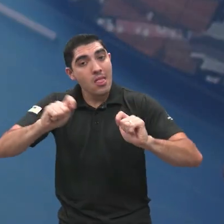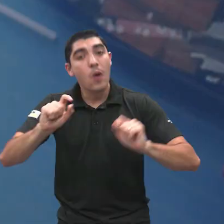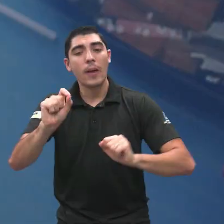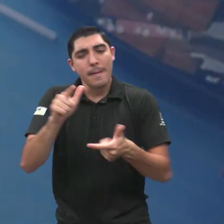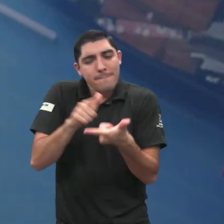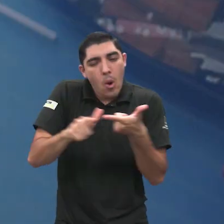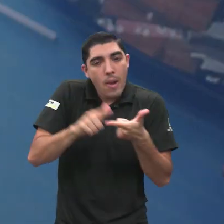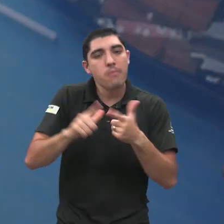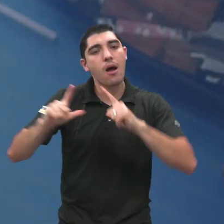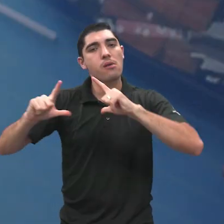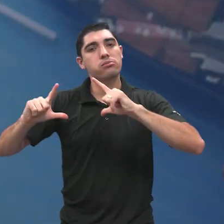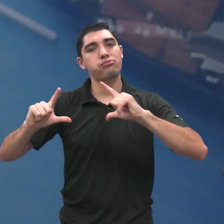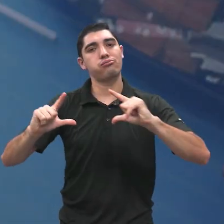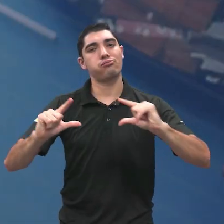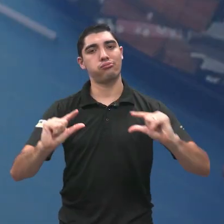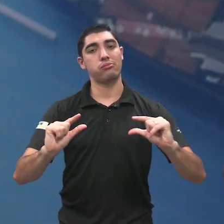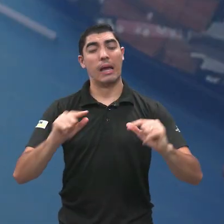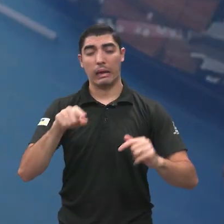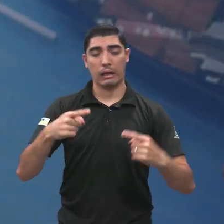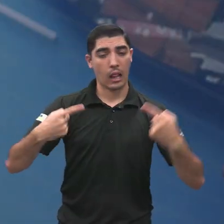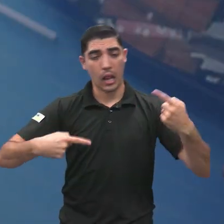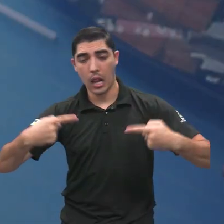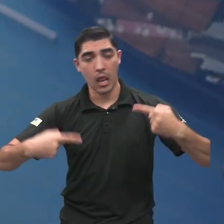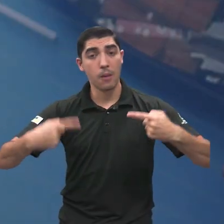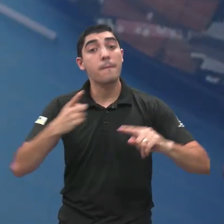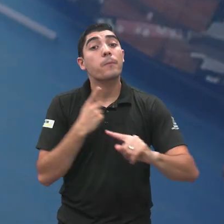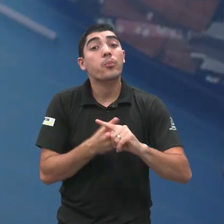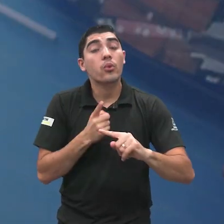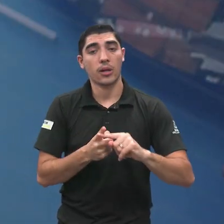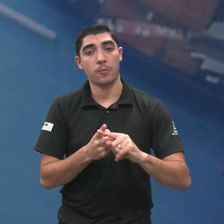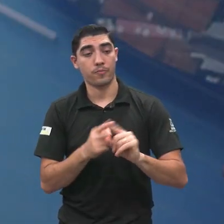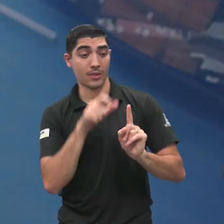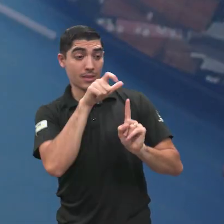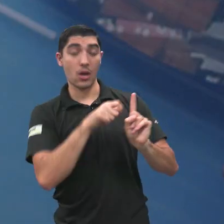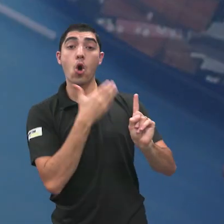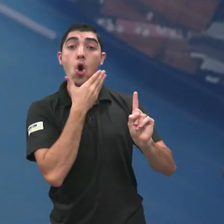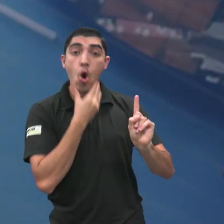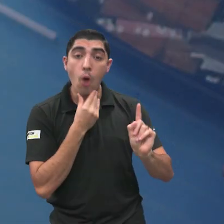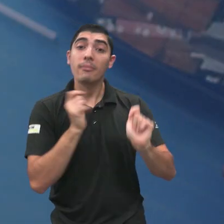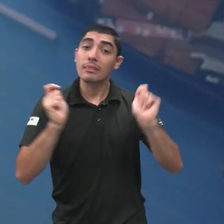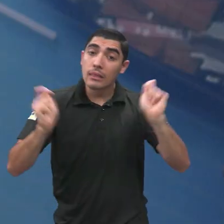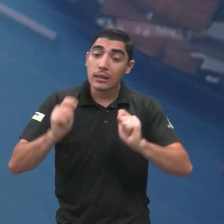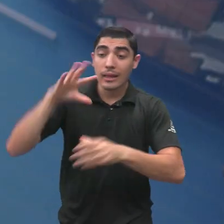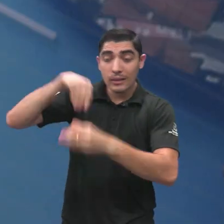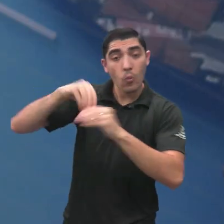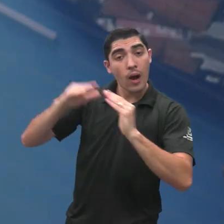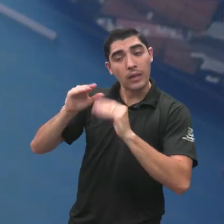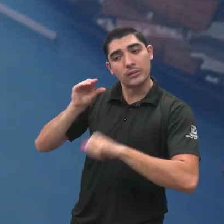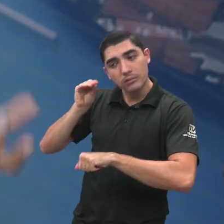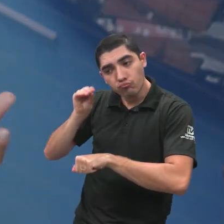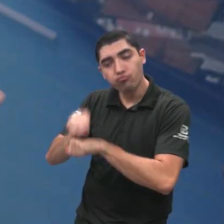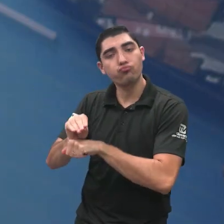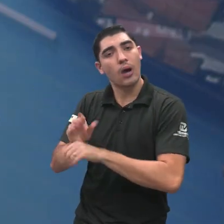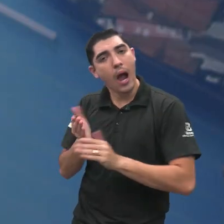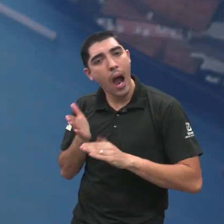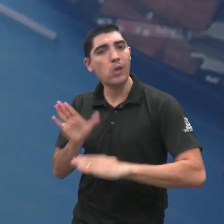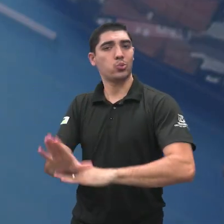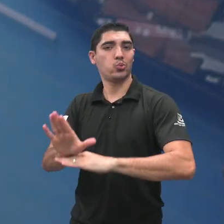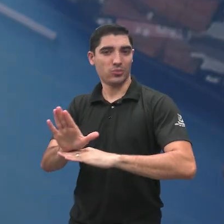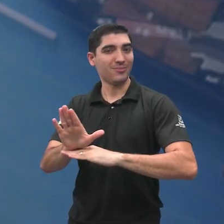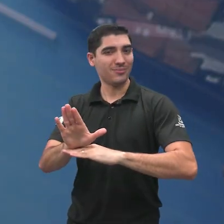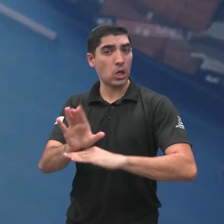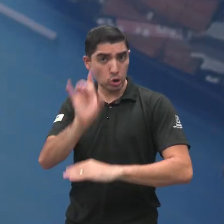todas essas discussões familiares para que aquele homem possa ajudar dentro de casa também. Né, assim, não somente com o